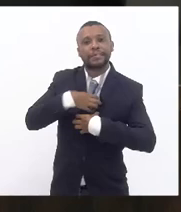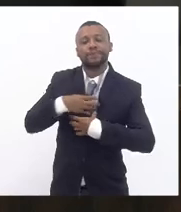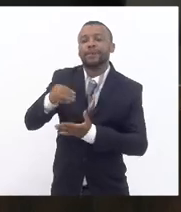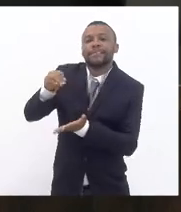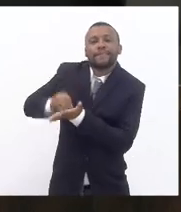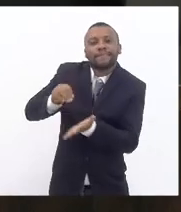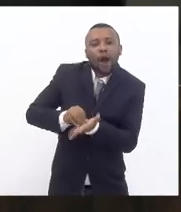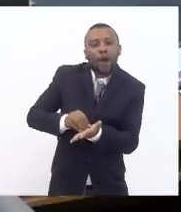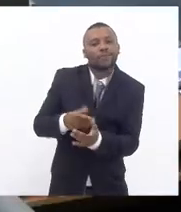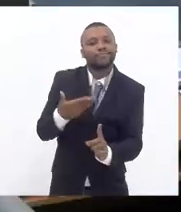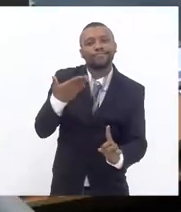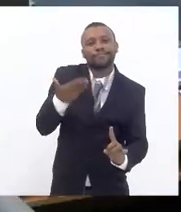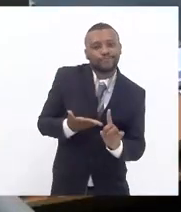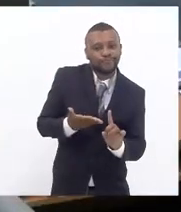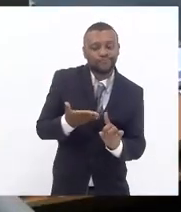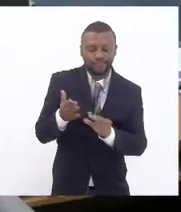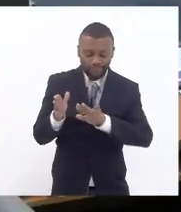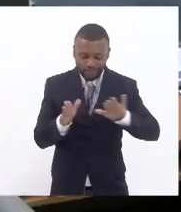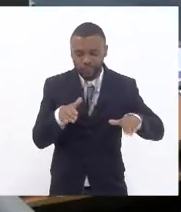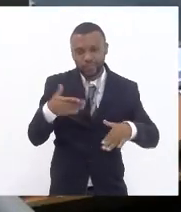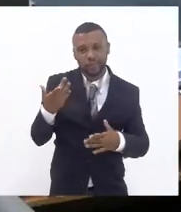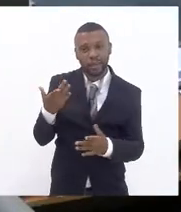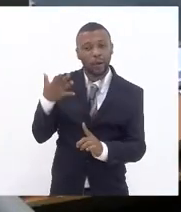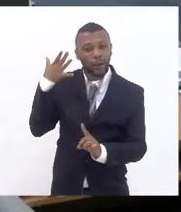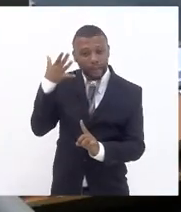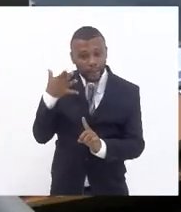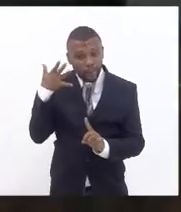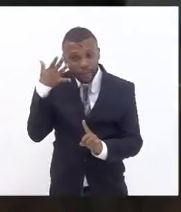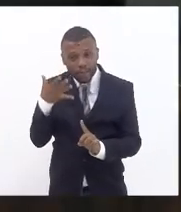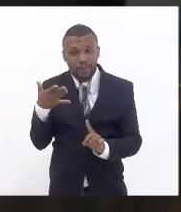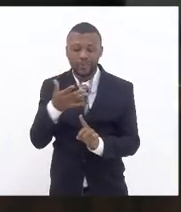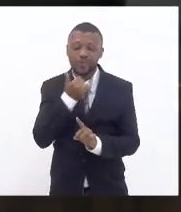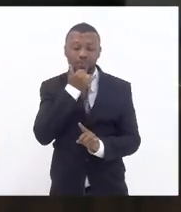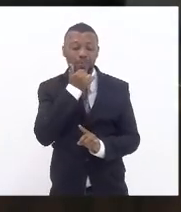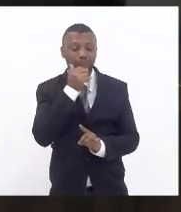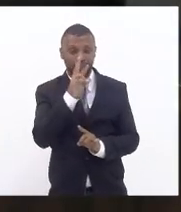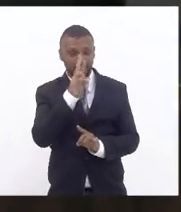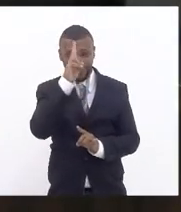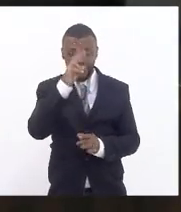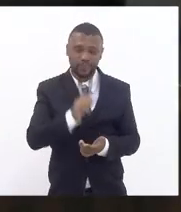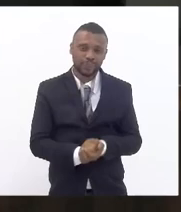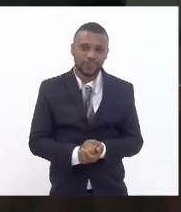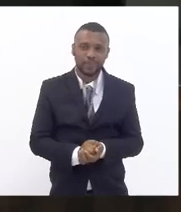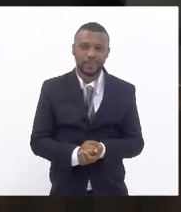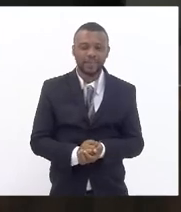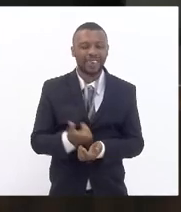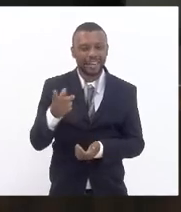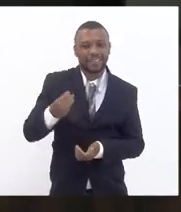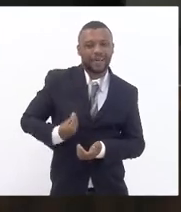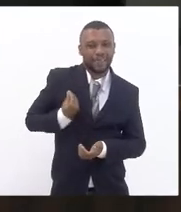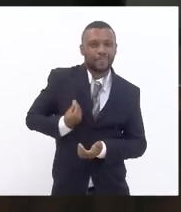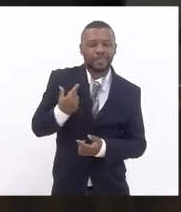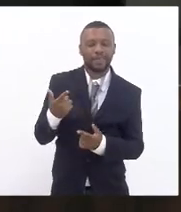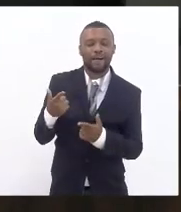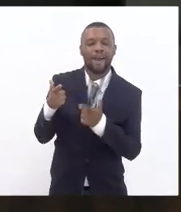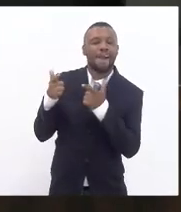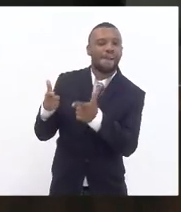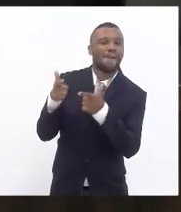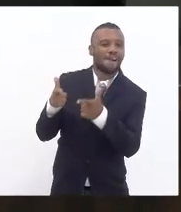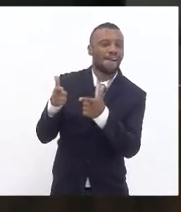plenário. Com a palavra, deputado... Não, estou brincando, deputado Rosenberg estava aqui, falou que eu estou queimando ele. Então,